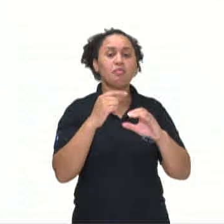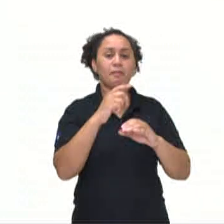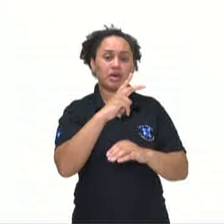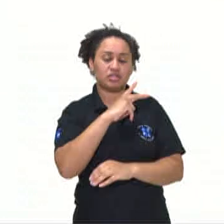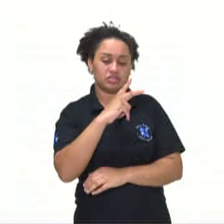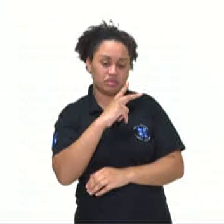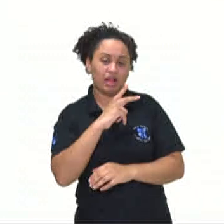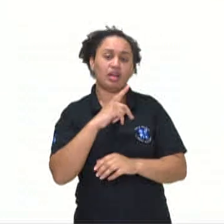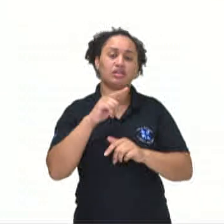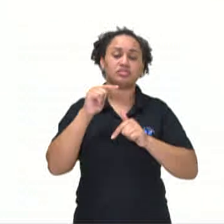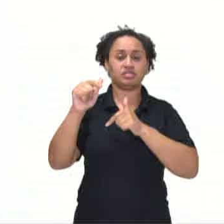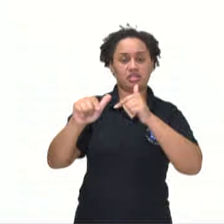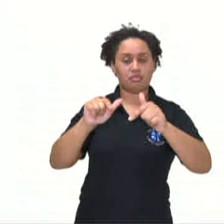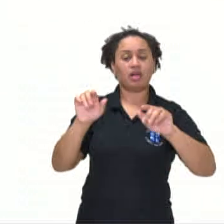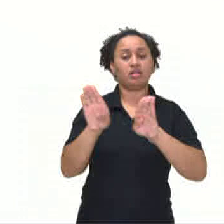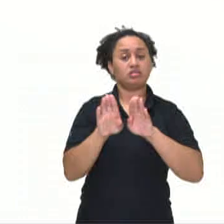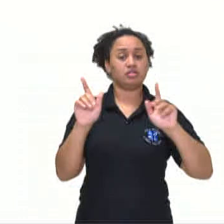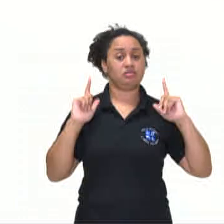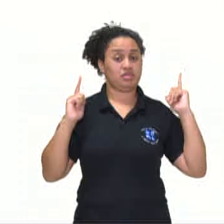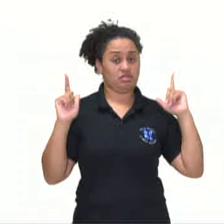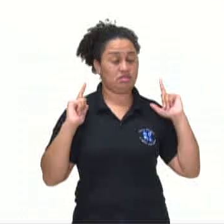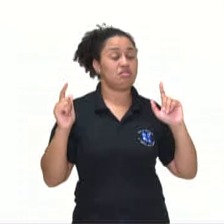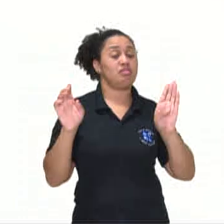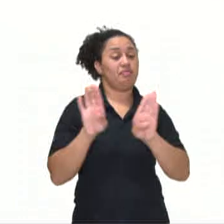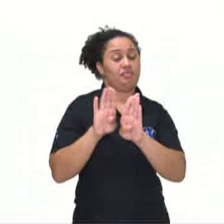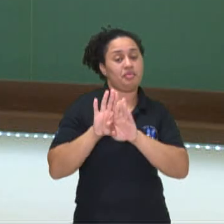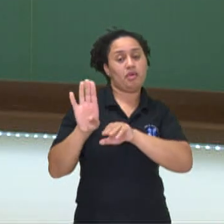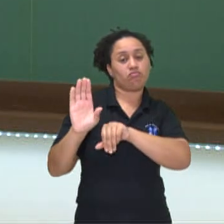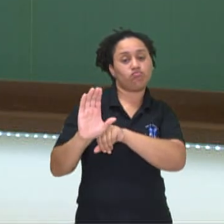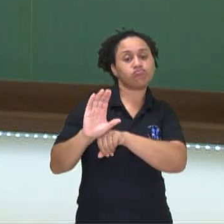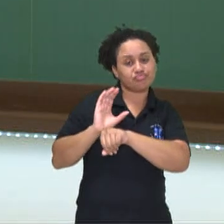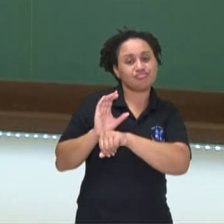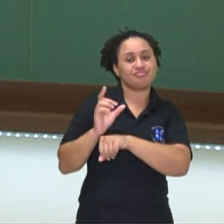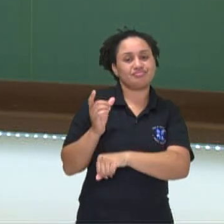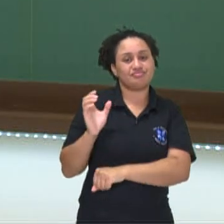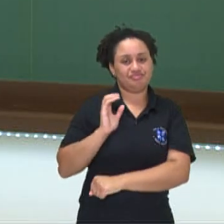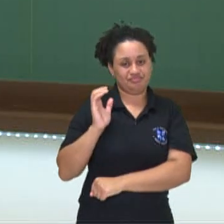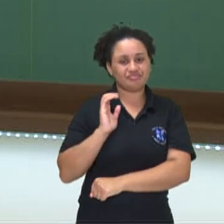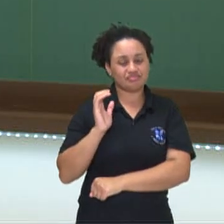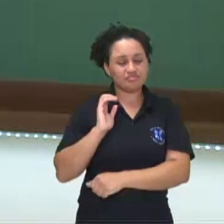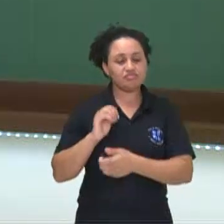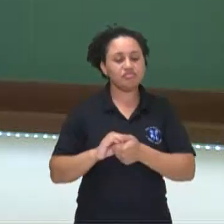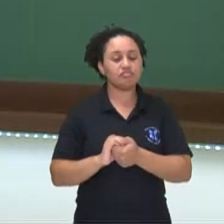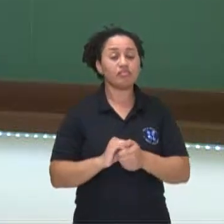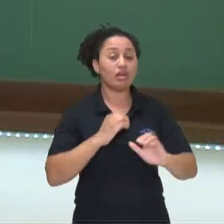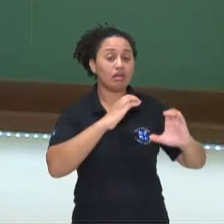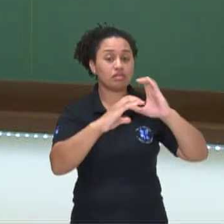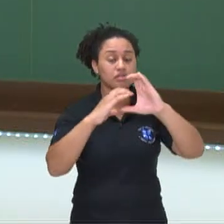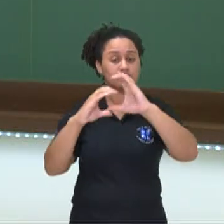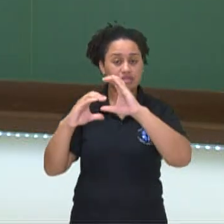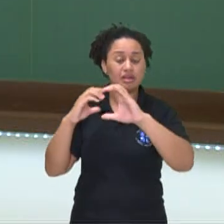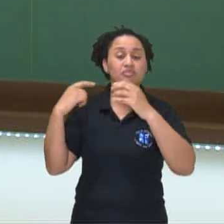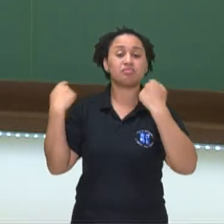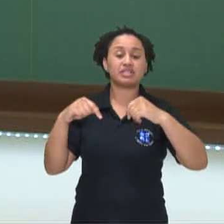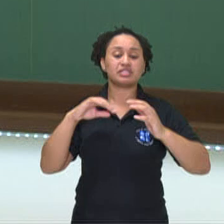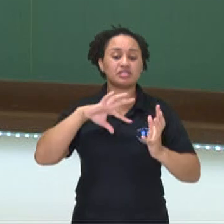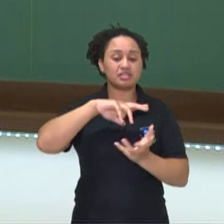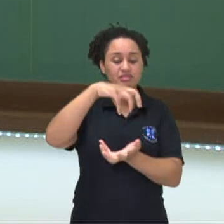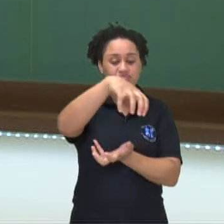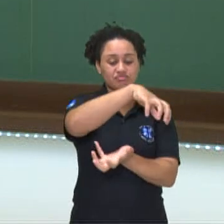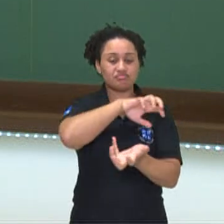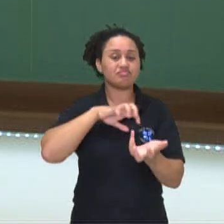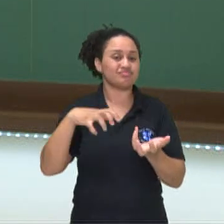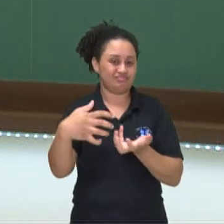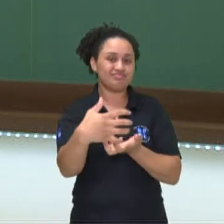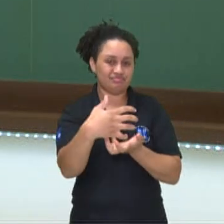de trabalho, de lazer, além de gerar riquezas. Que os meios de comunicação devem ser universalizados.